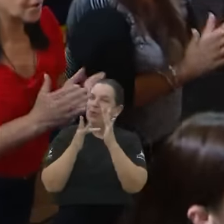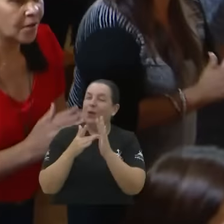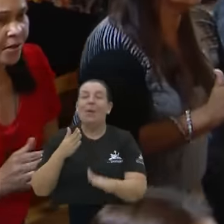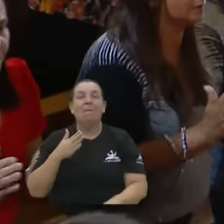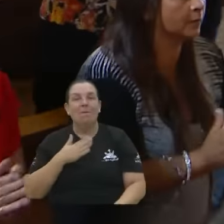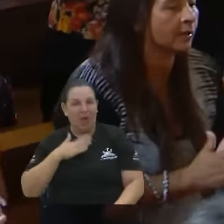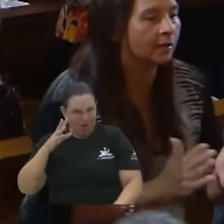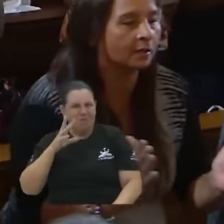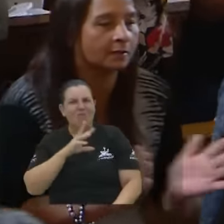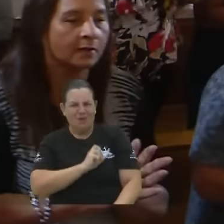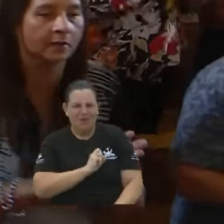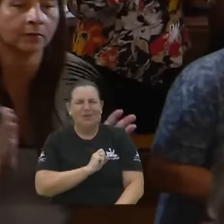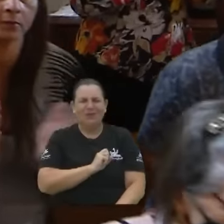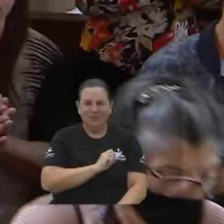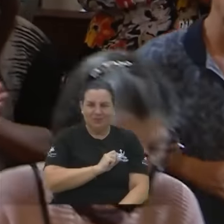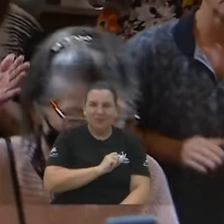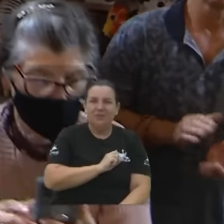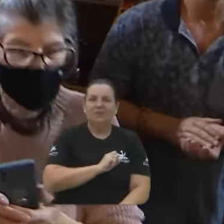amor me